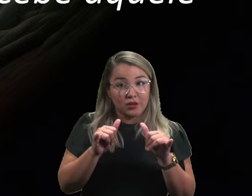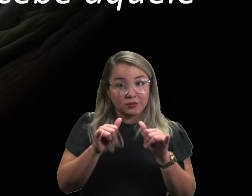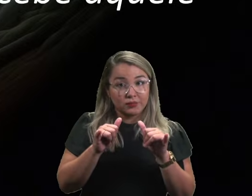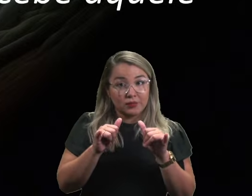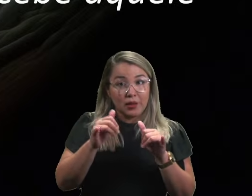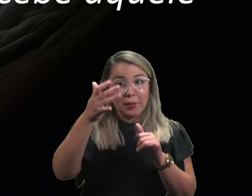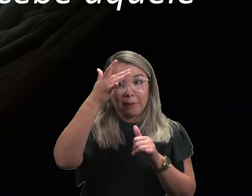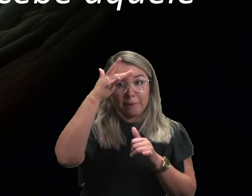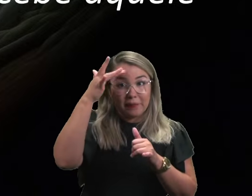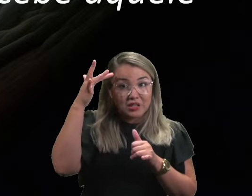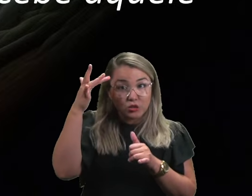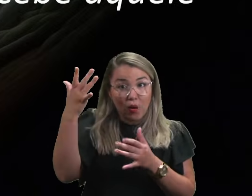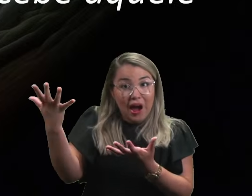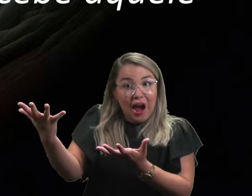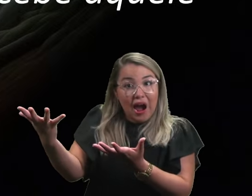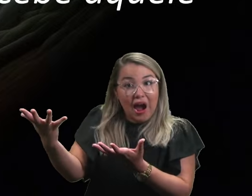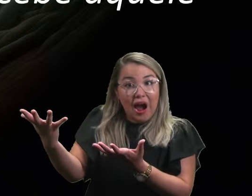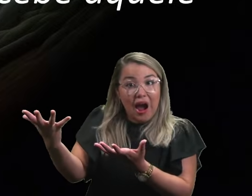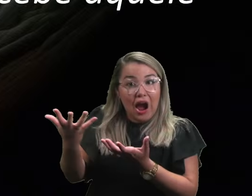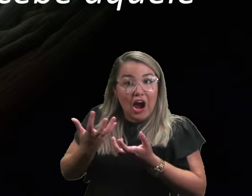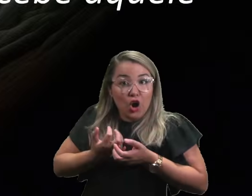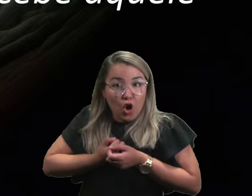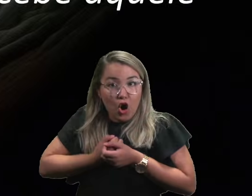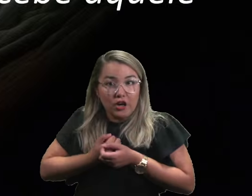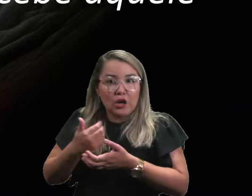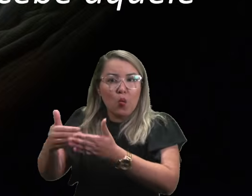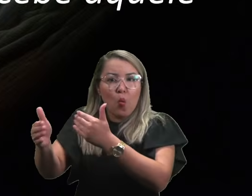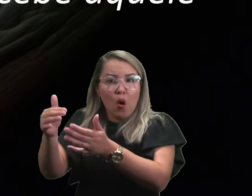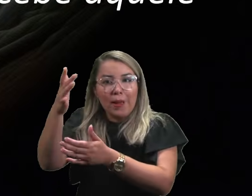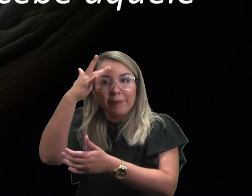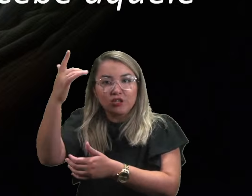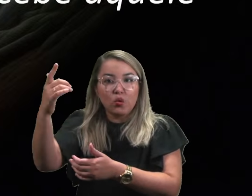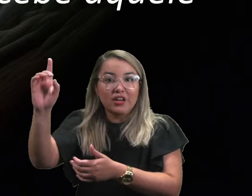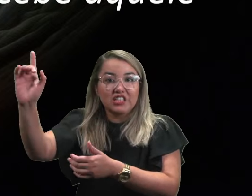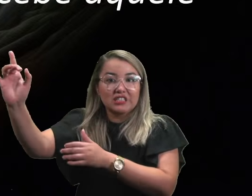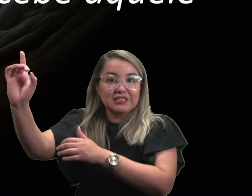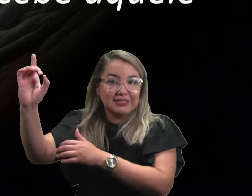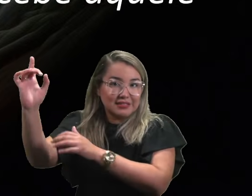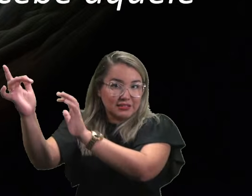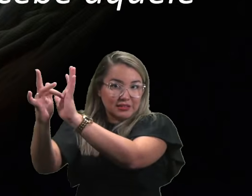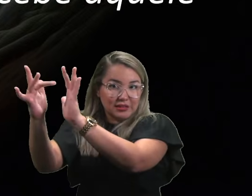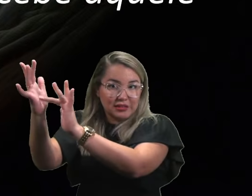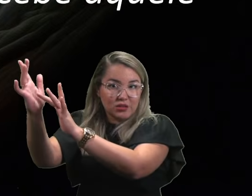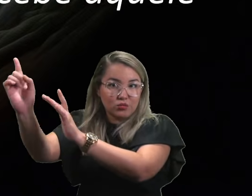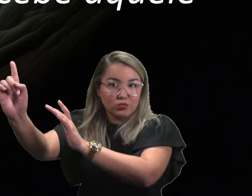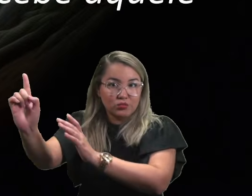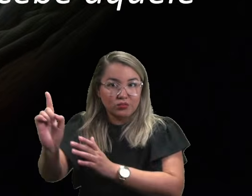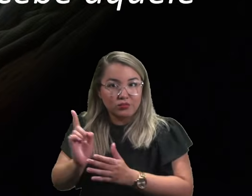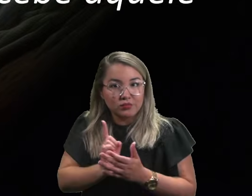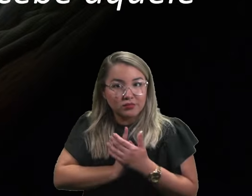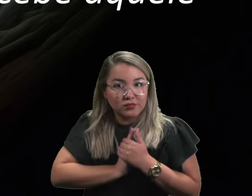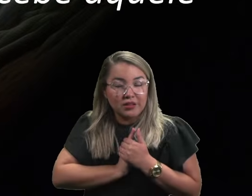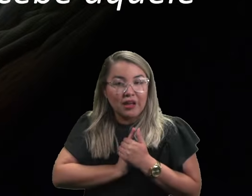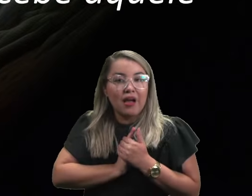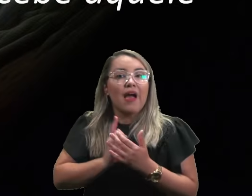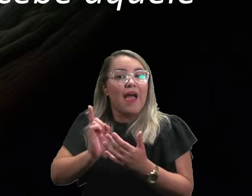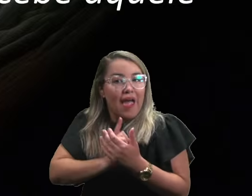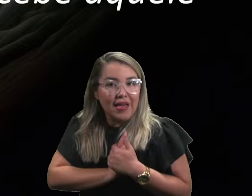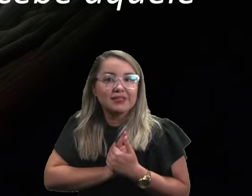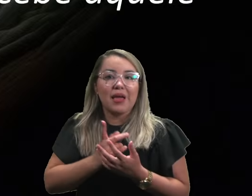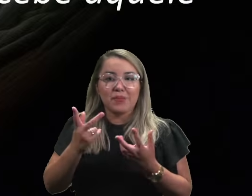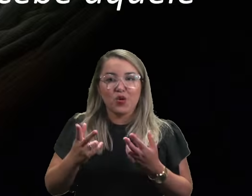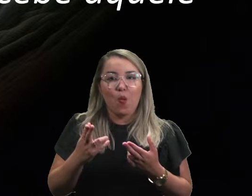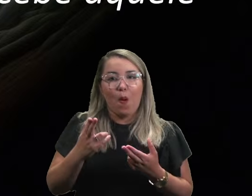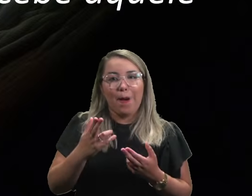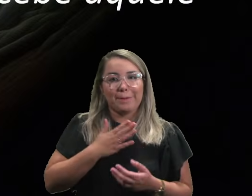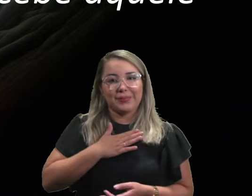eu enviar, recebe a quem? recebe a mim mesmo. A